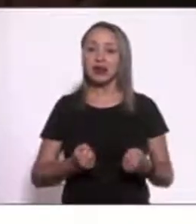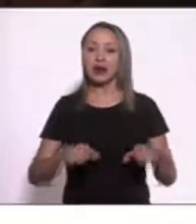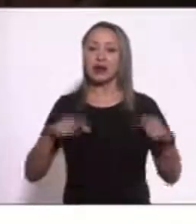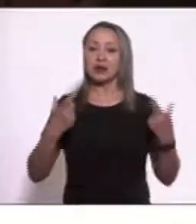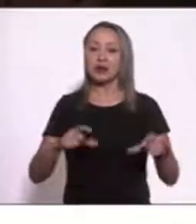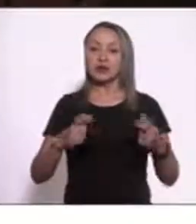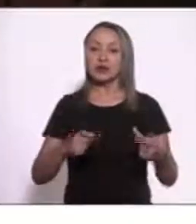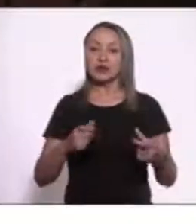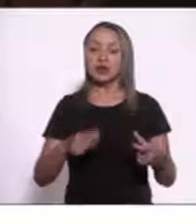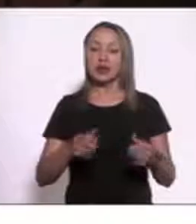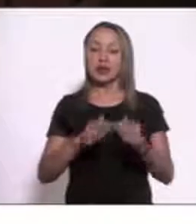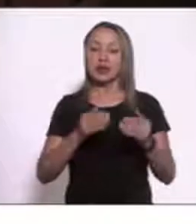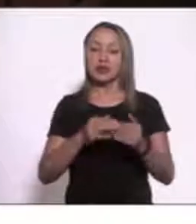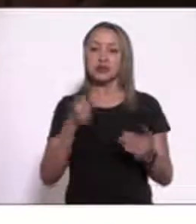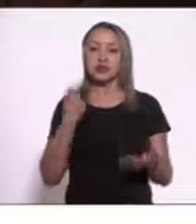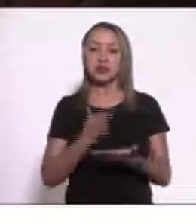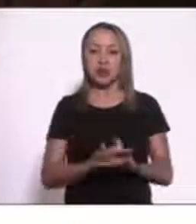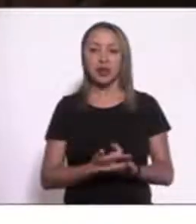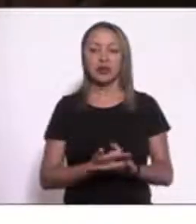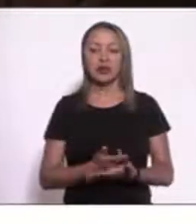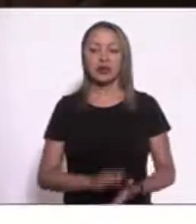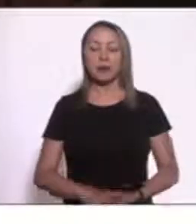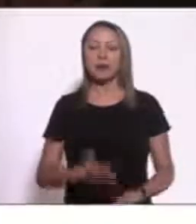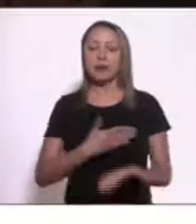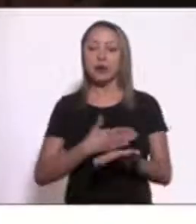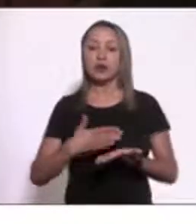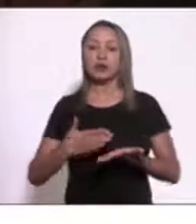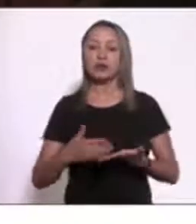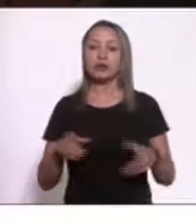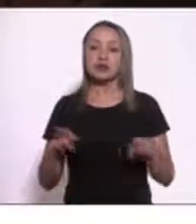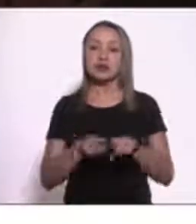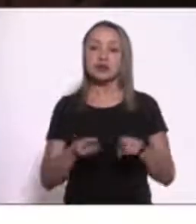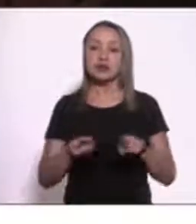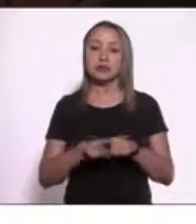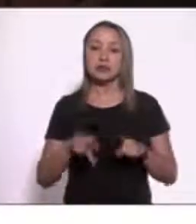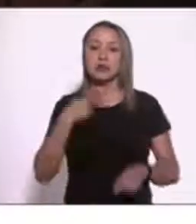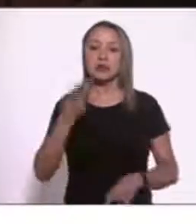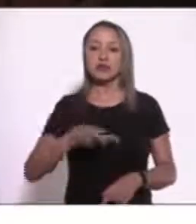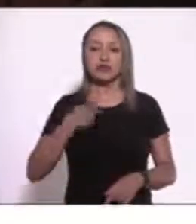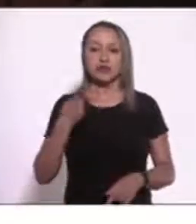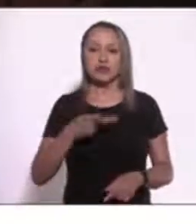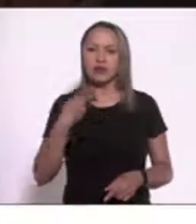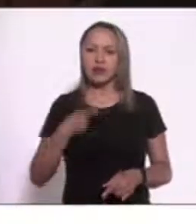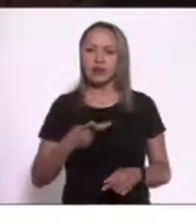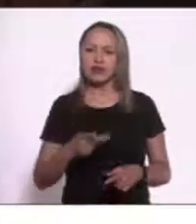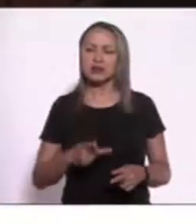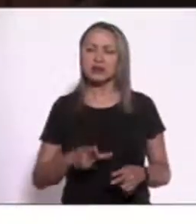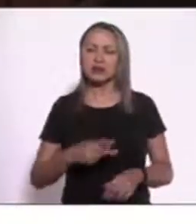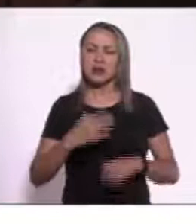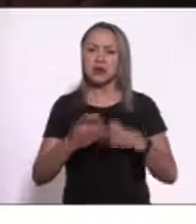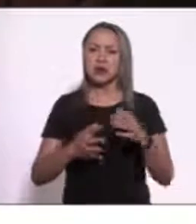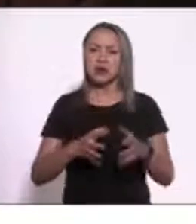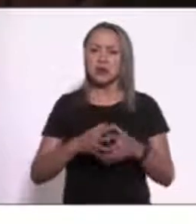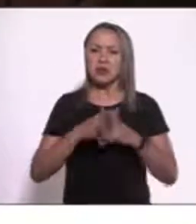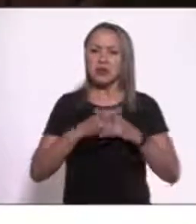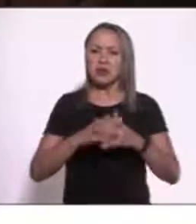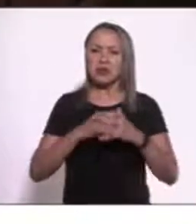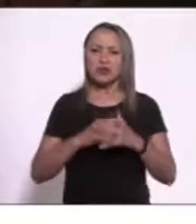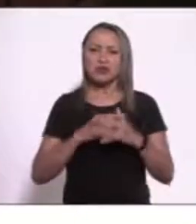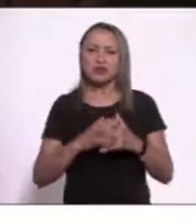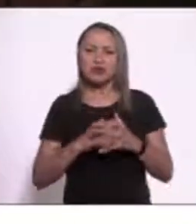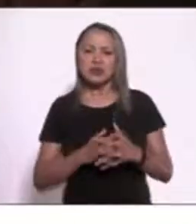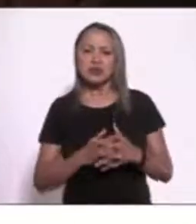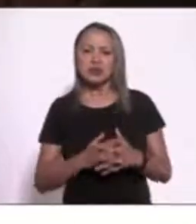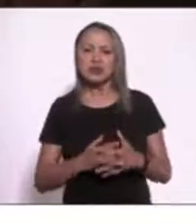linha amarela, foi lançada luz sobre a farra em que se transformaram algumas